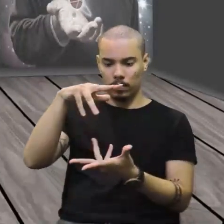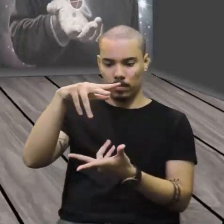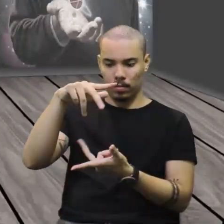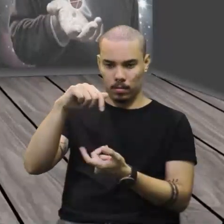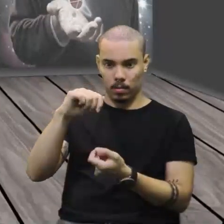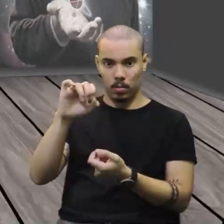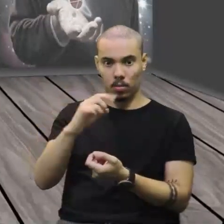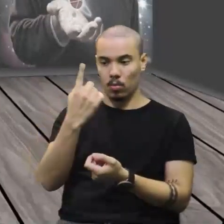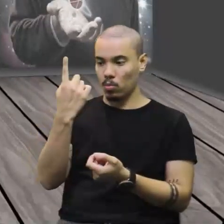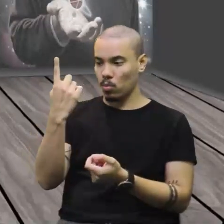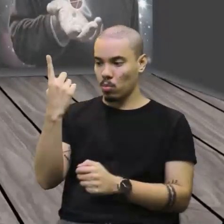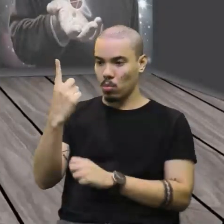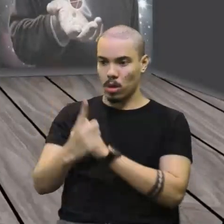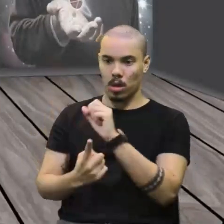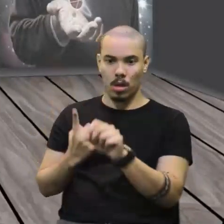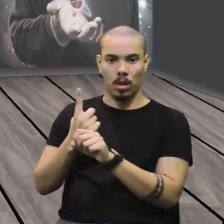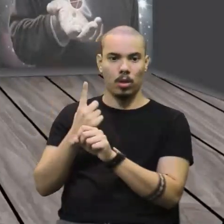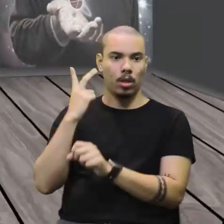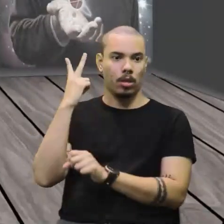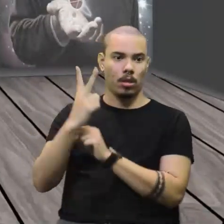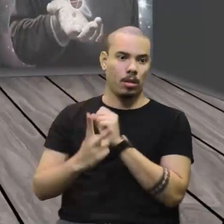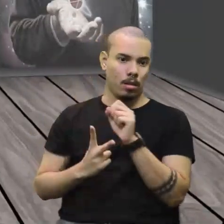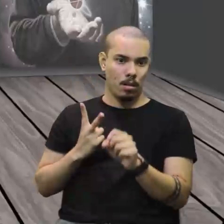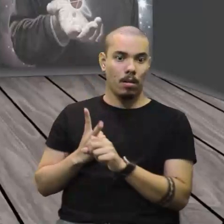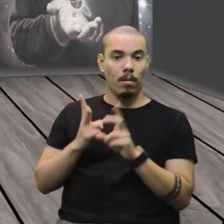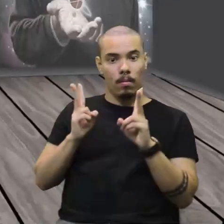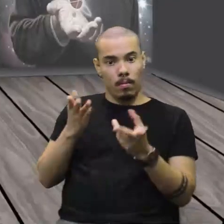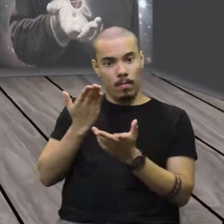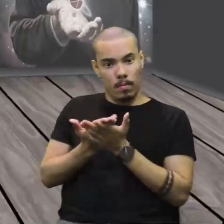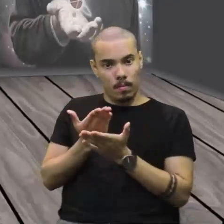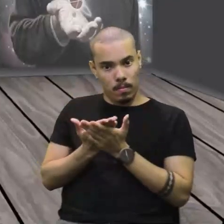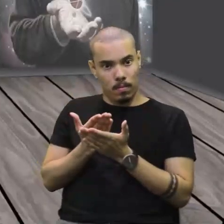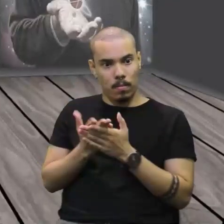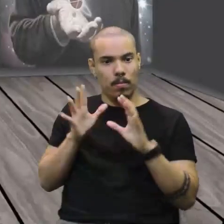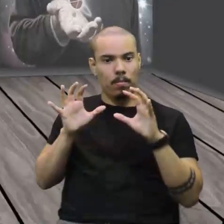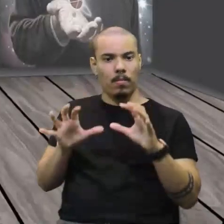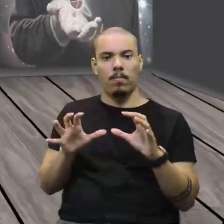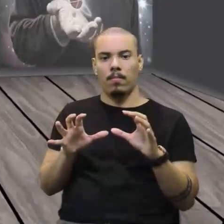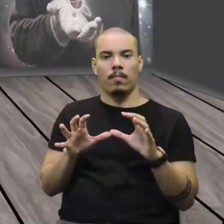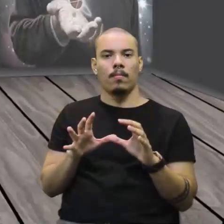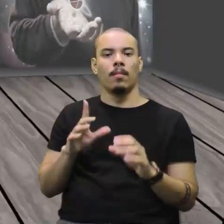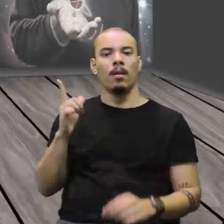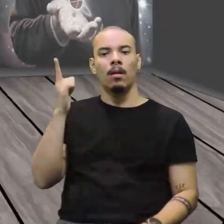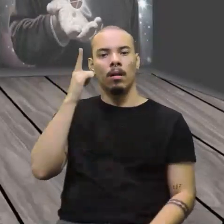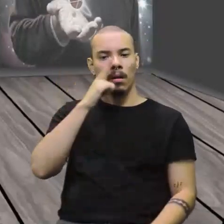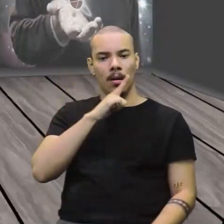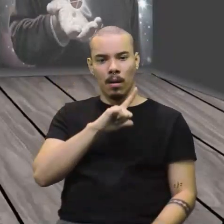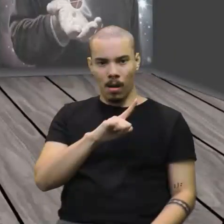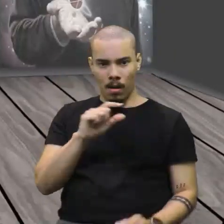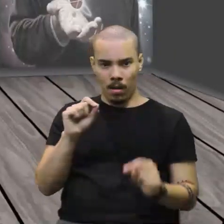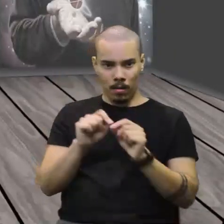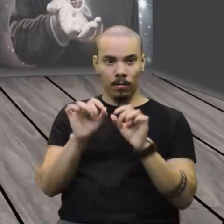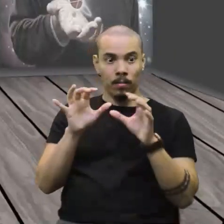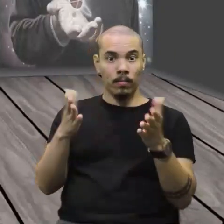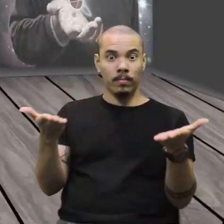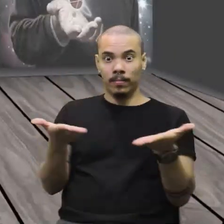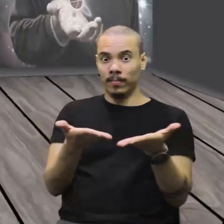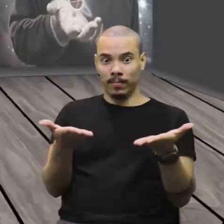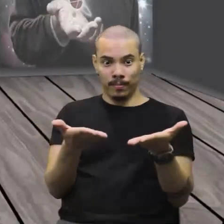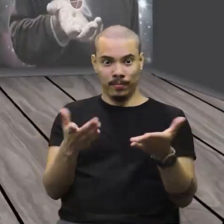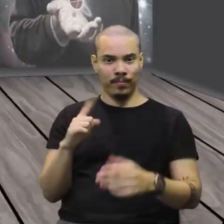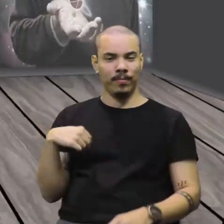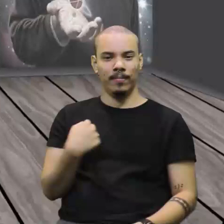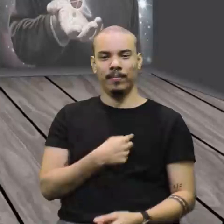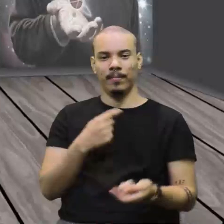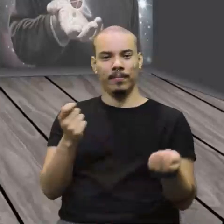para o outro. E mesmo assim, estudando com essa distância entre eles, eles conseguiram fazer isso. Hoje que nós podemos